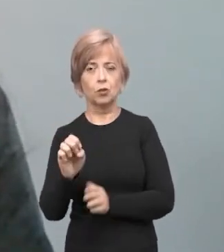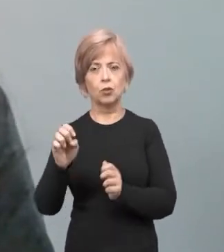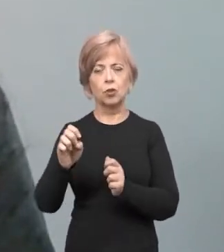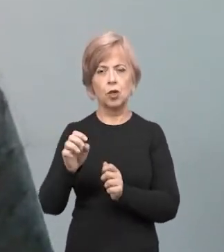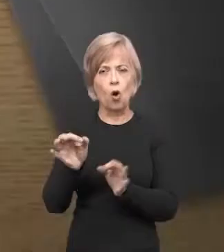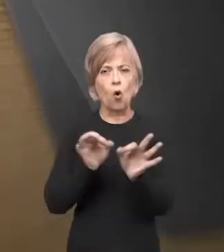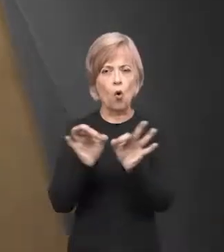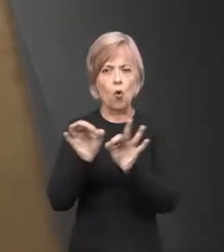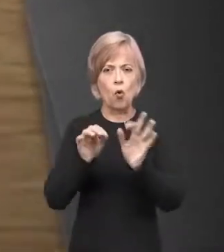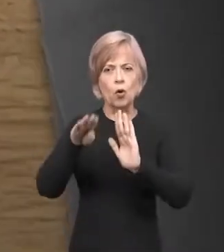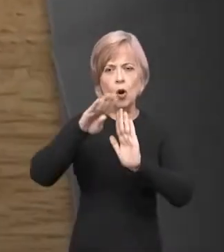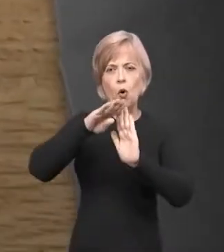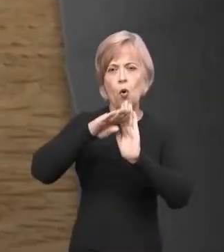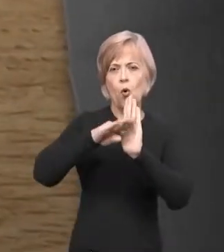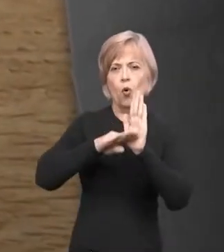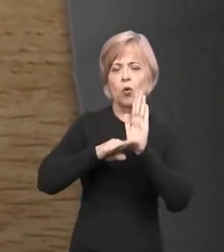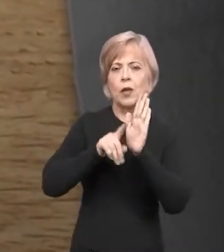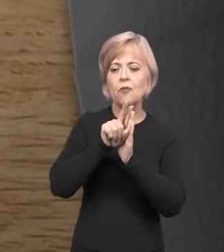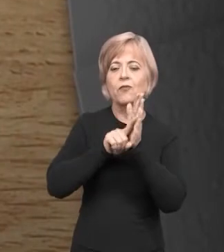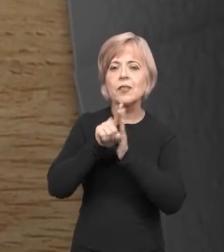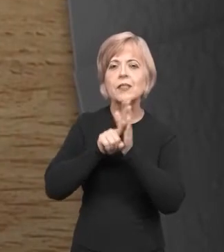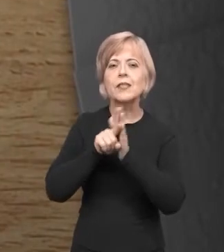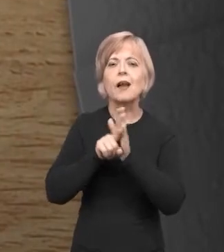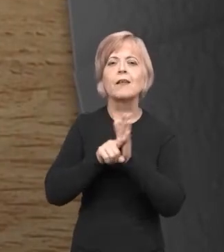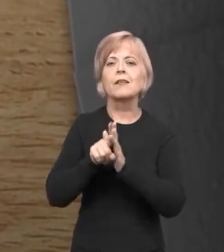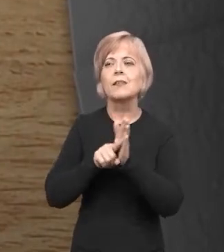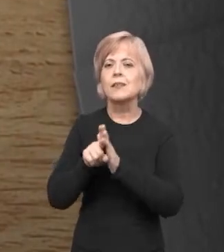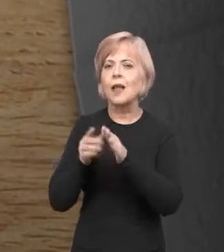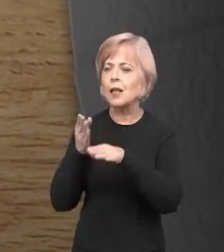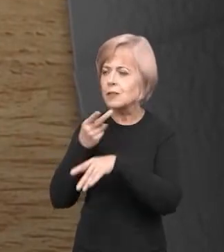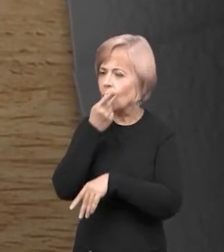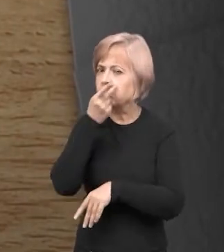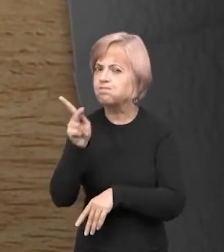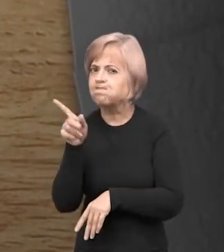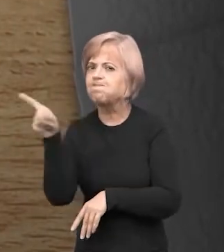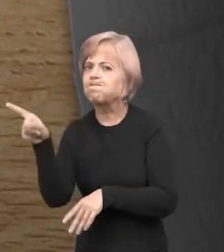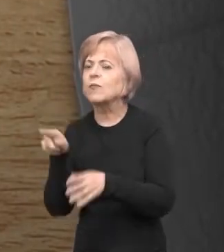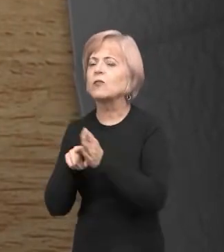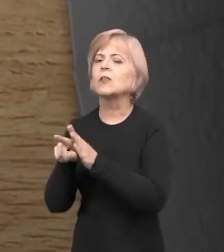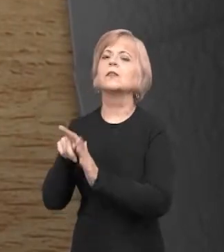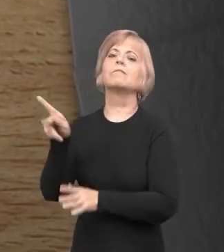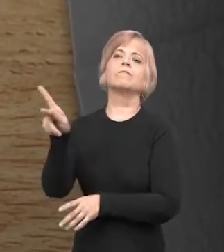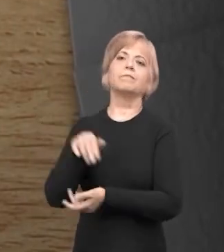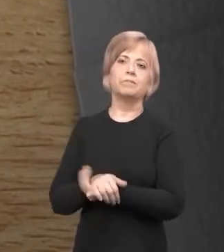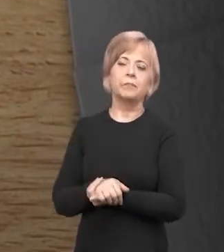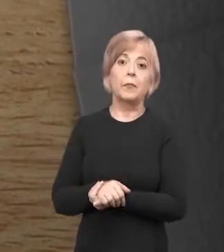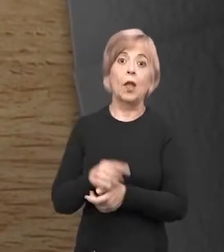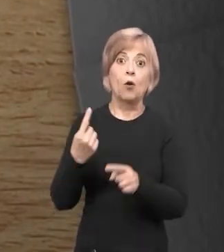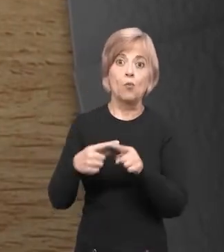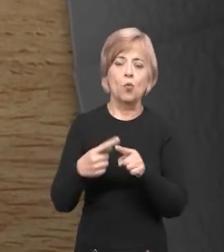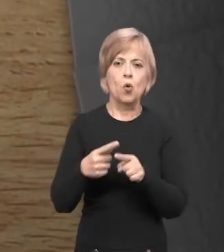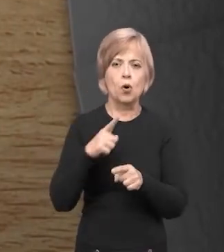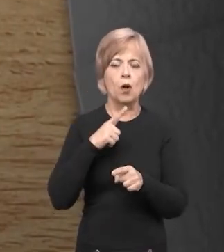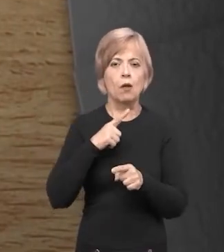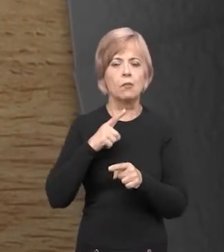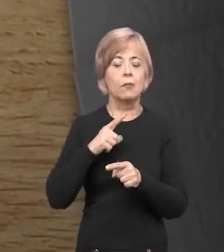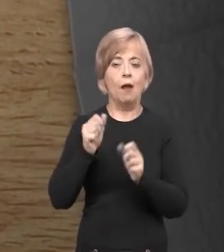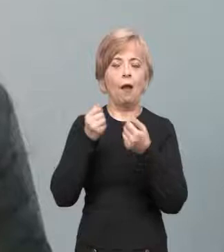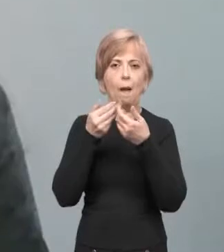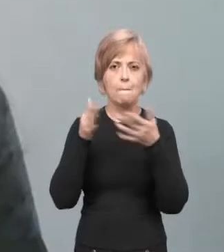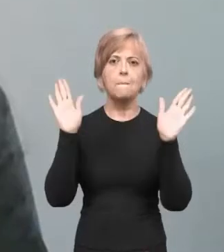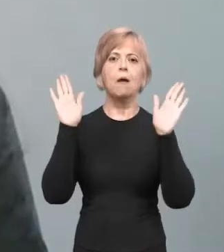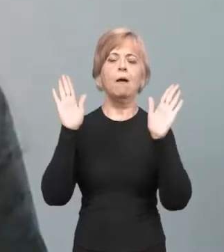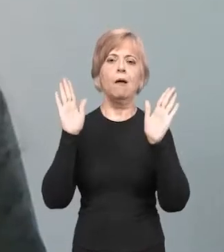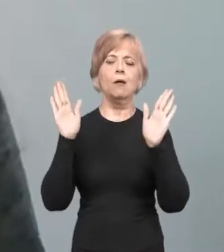de fiscalização para essas instituições. E é importante que esse roteiro, ele é um roteiro que fica